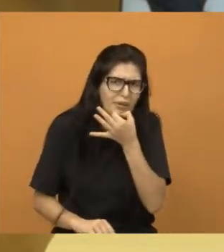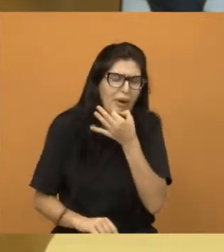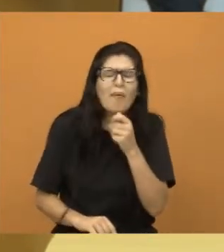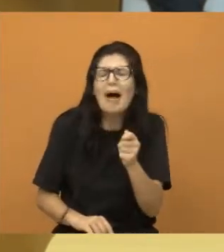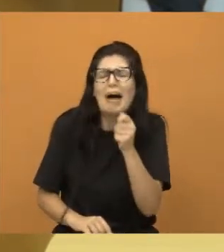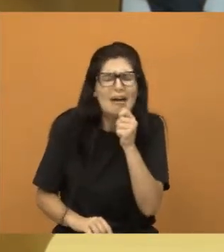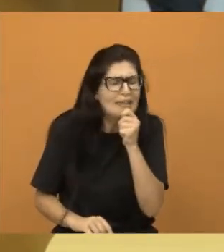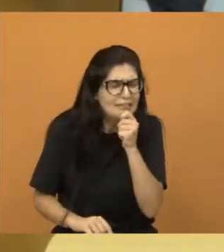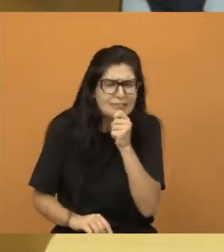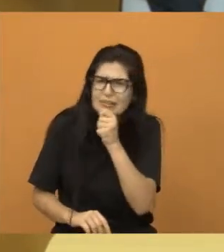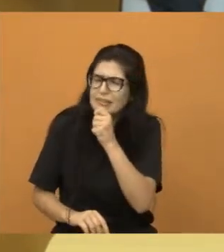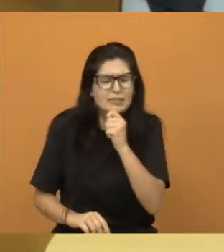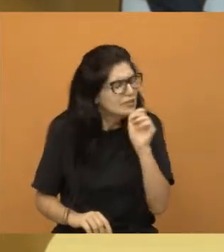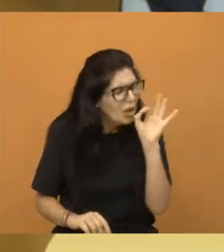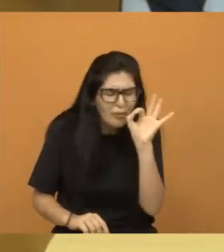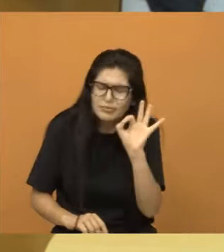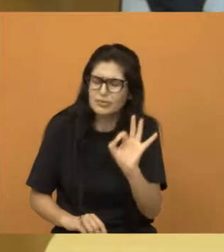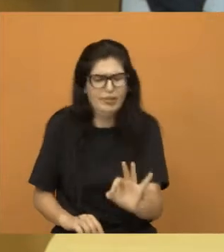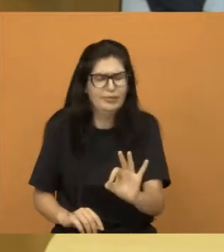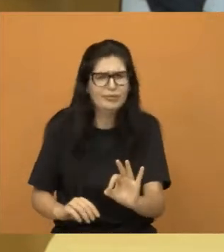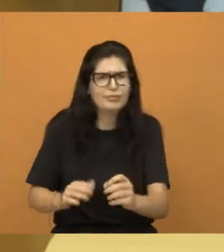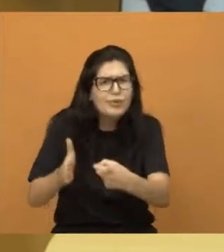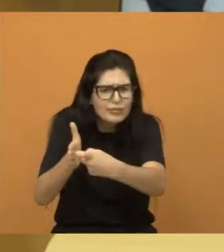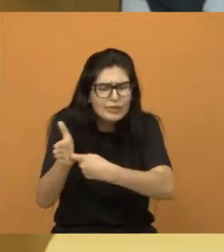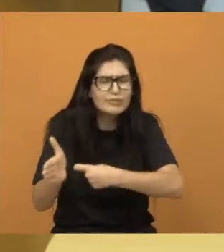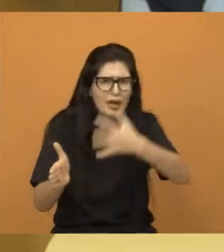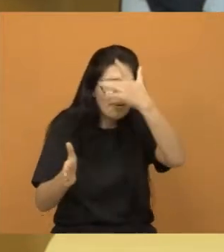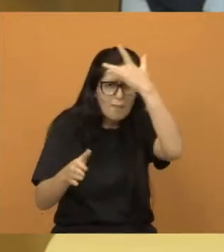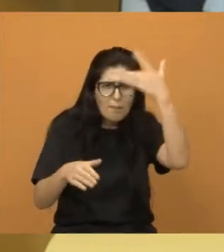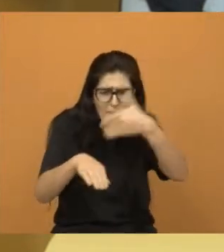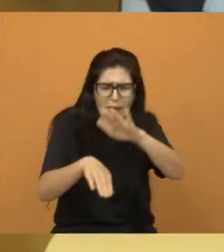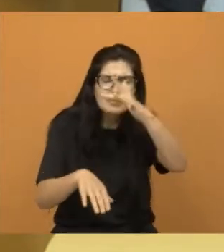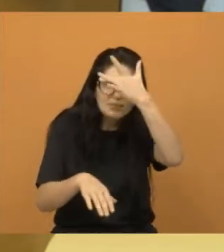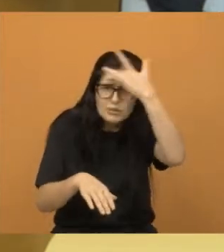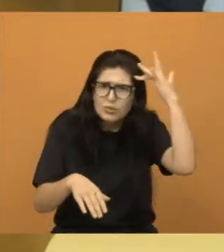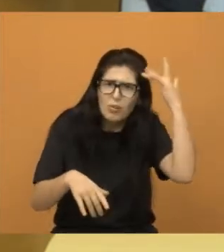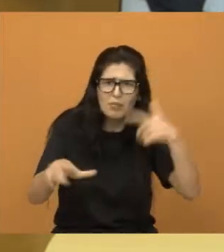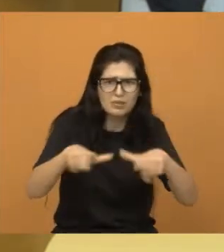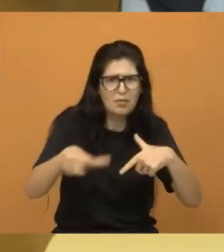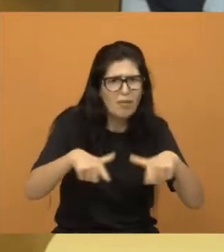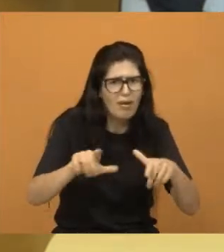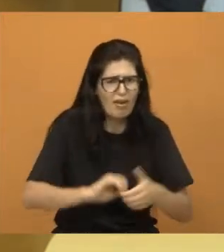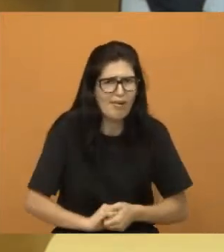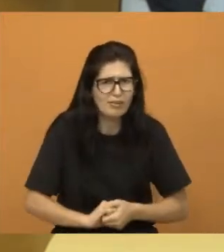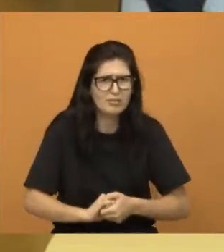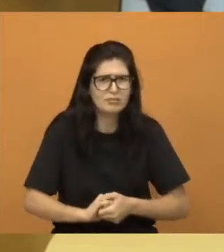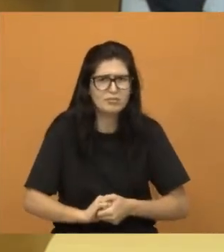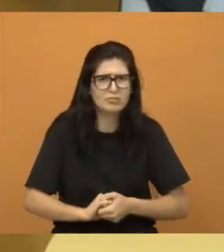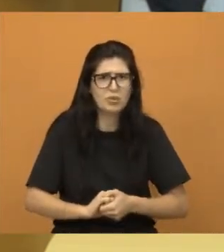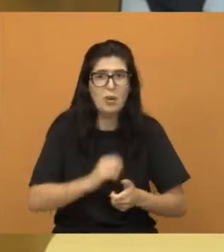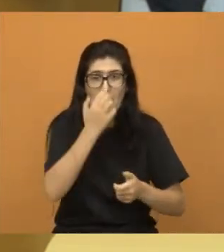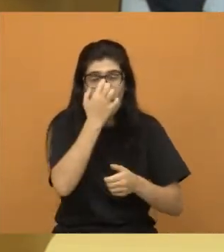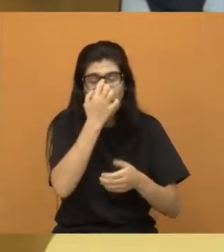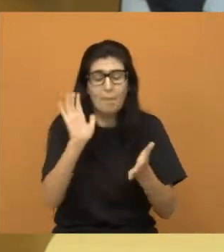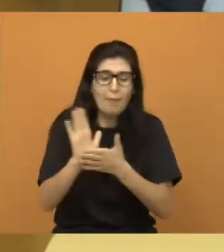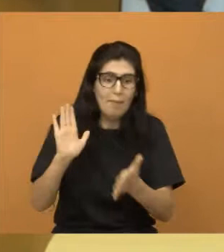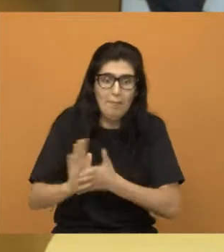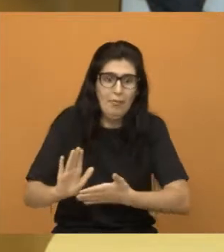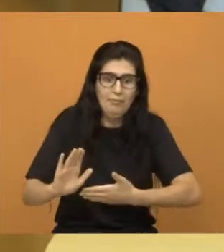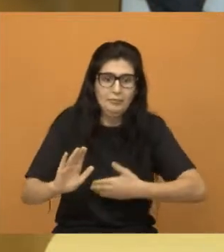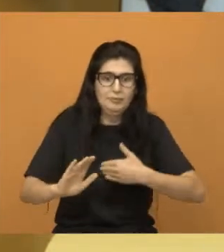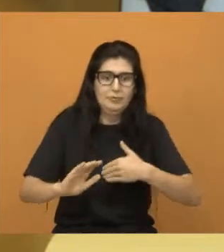do SAI ao ponto, né, de fazer com que as grandes obras, que as expectativas da população